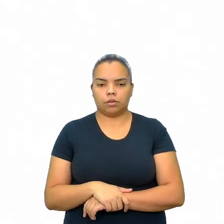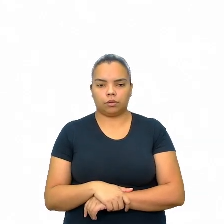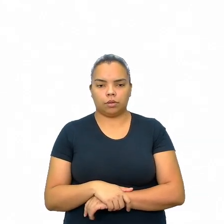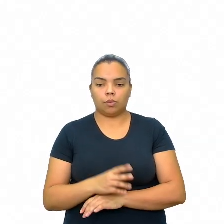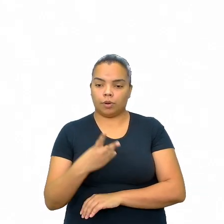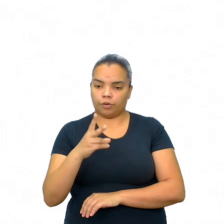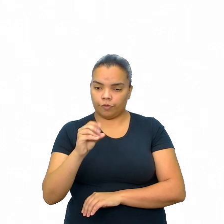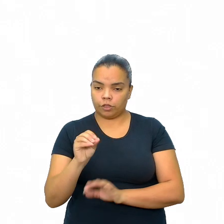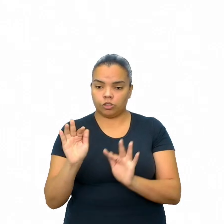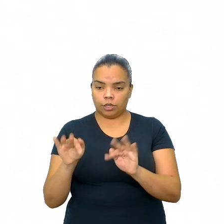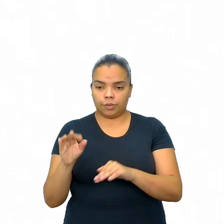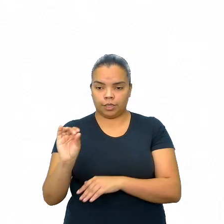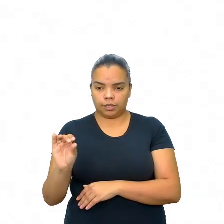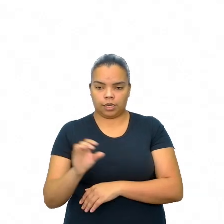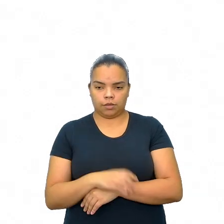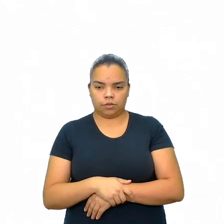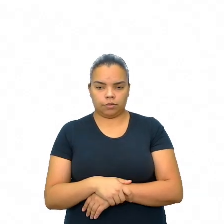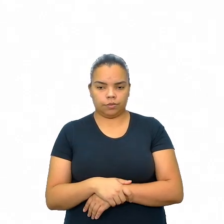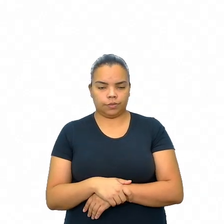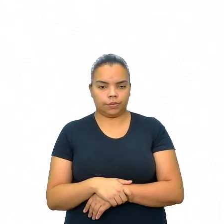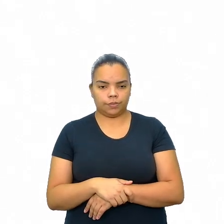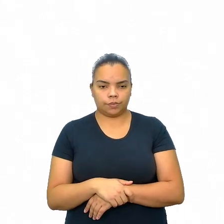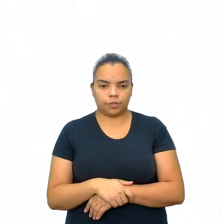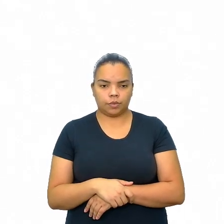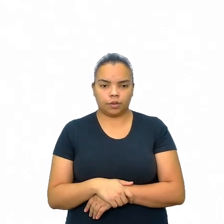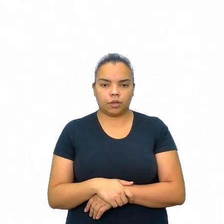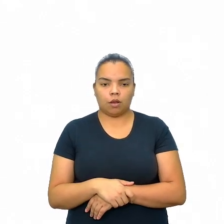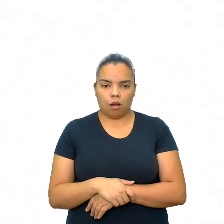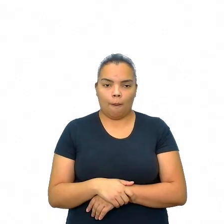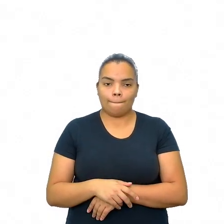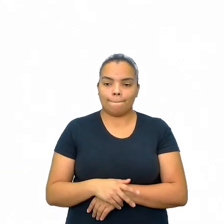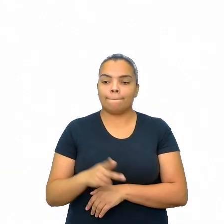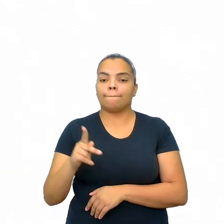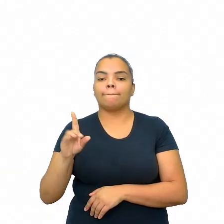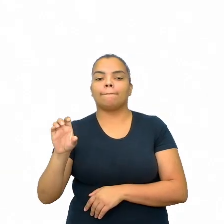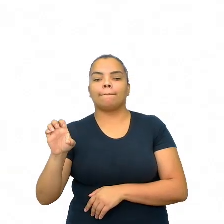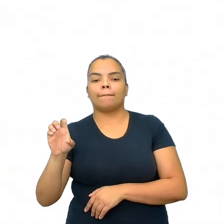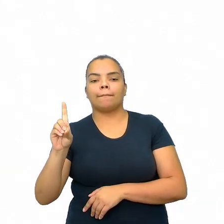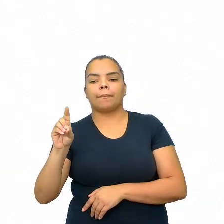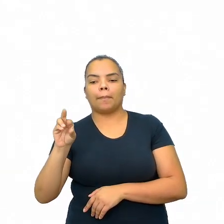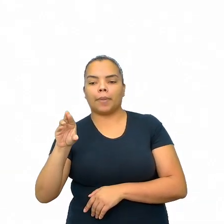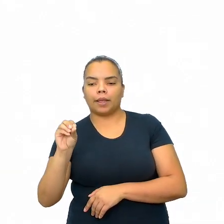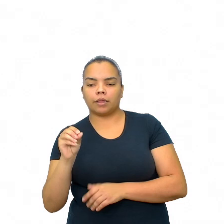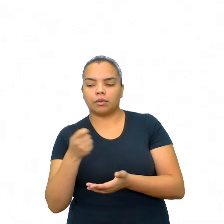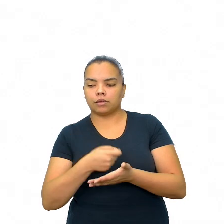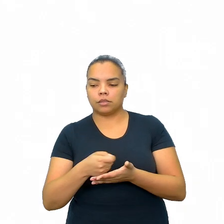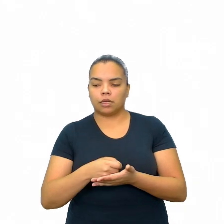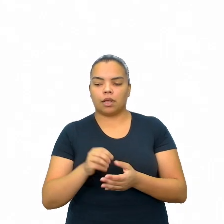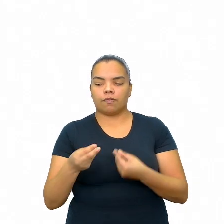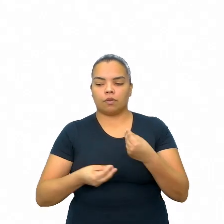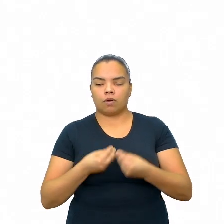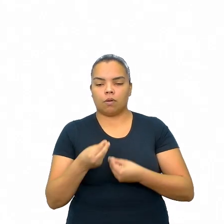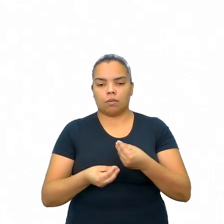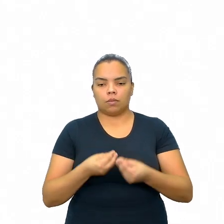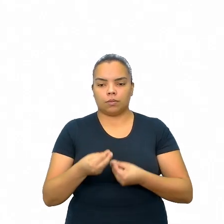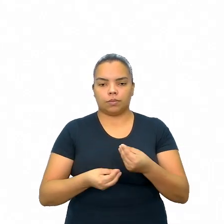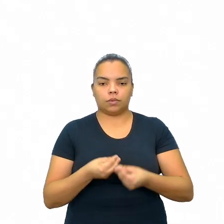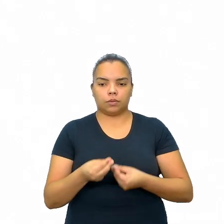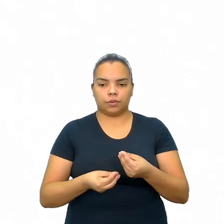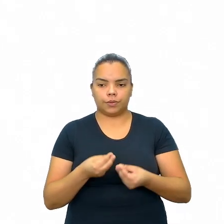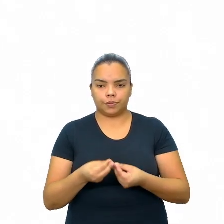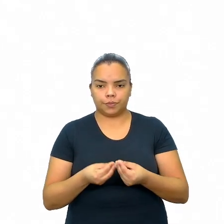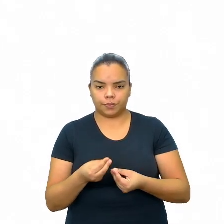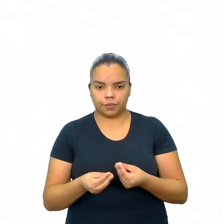0. Como que o Pedro escreve? Convencionalmente, por ser um número frequente, que ele